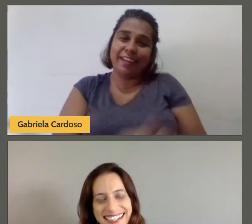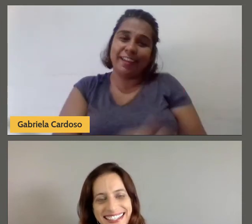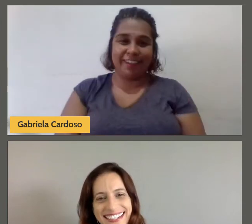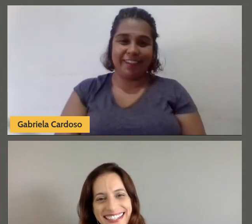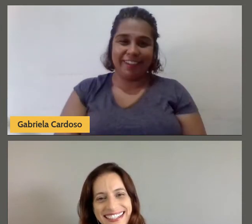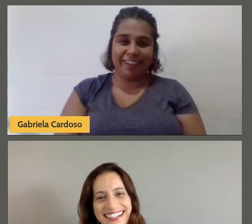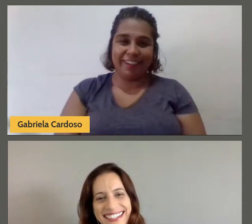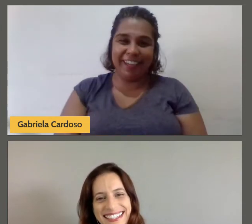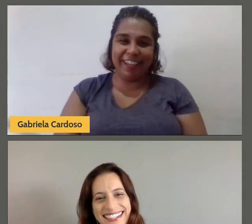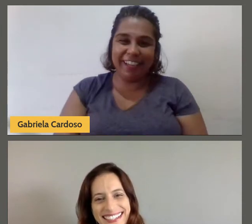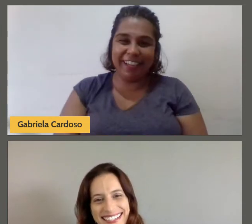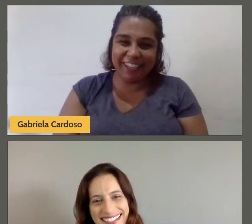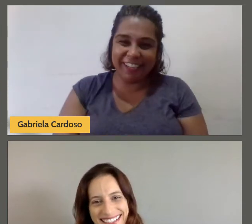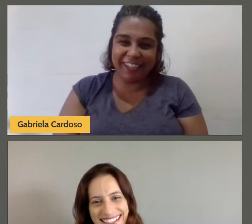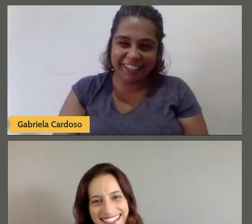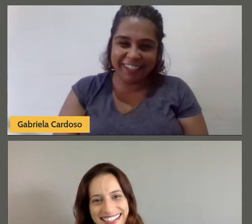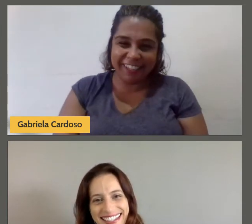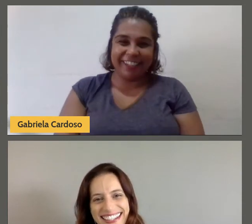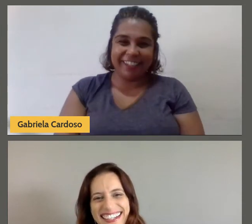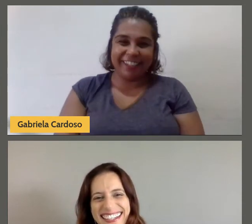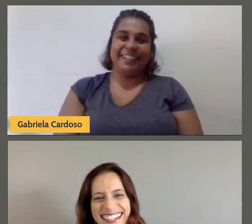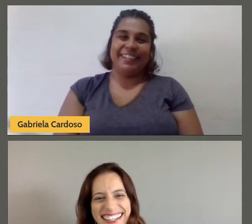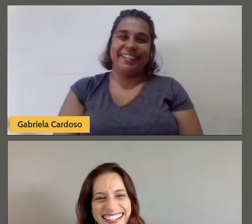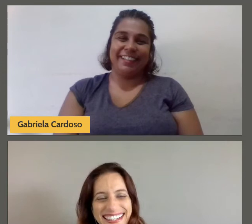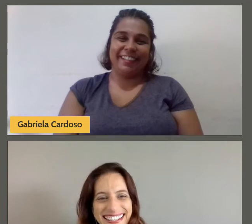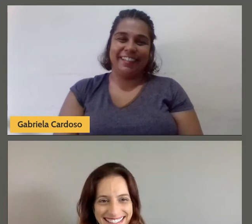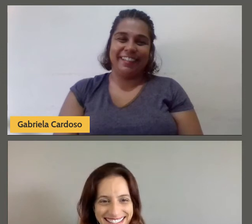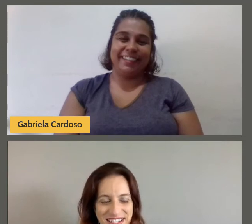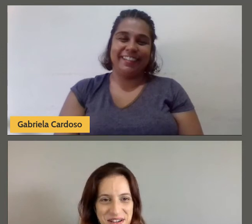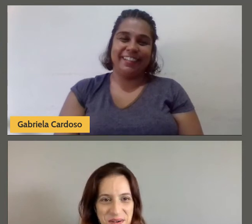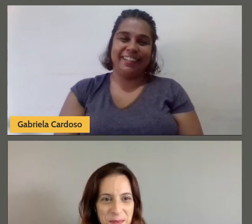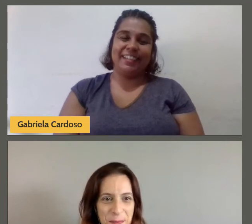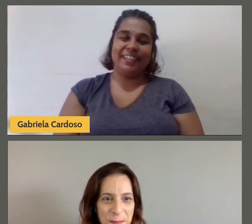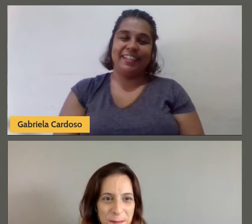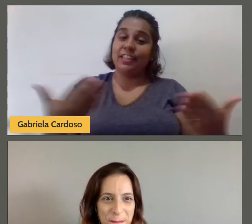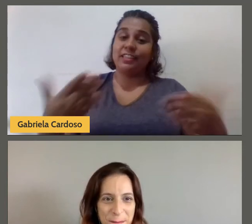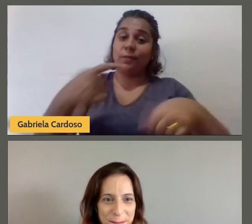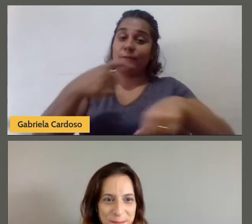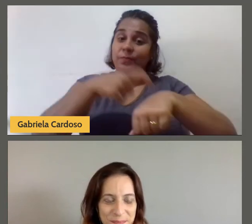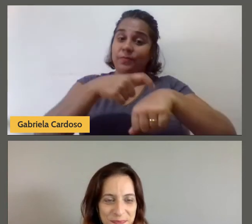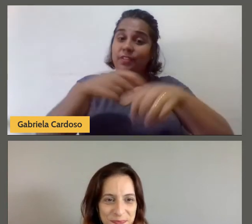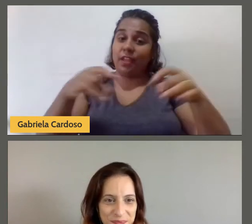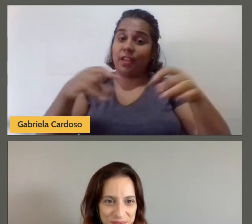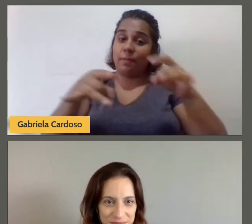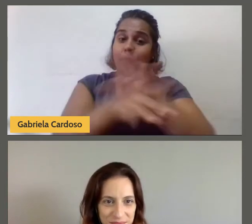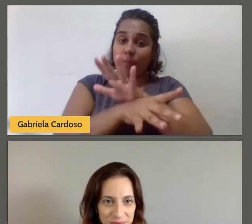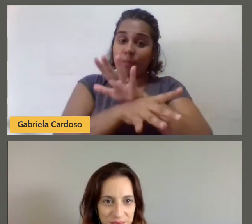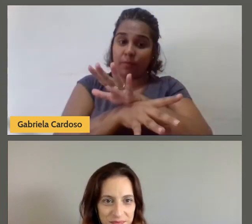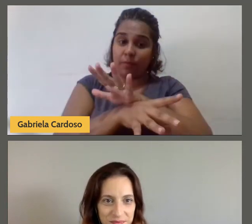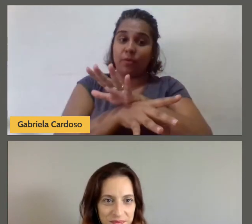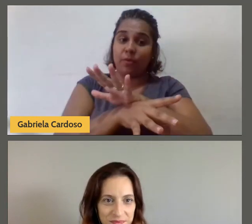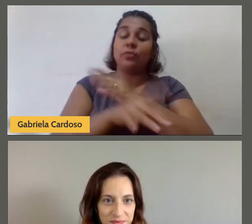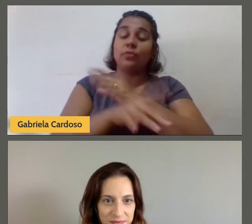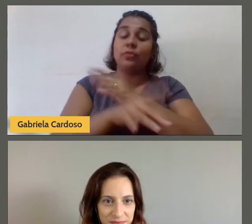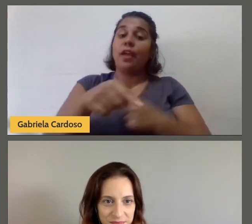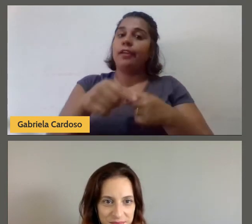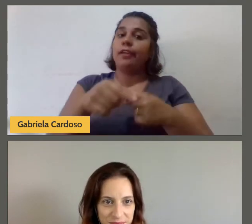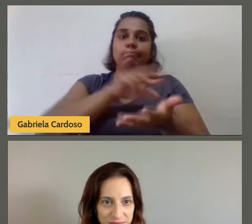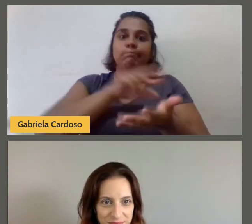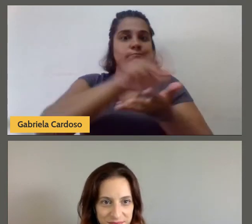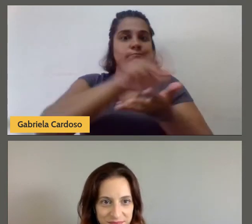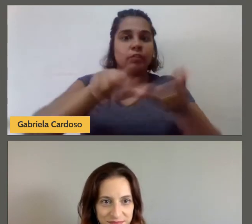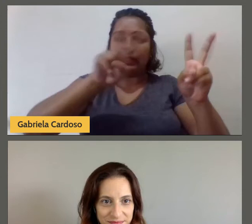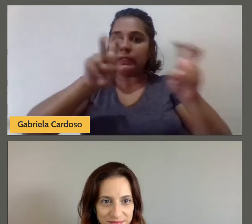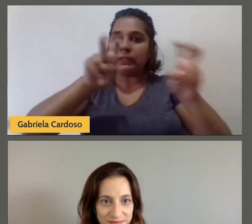aí. Gente, acabou o nosso tempo, é muita coisa para falar, muita coisa para aprender. Eu até ia ter uma